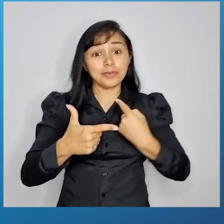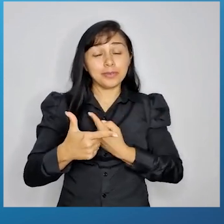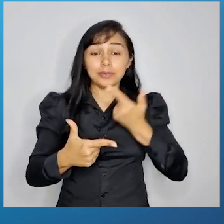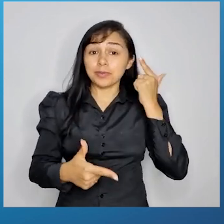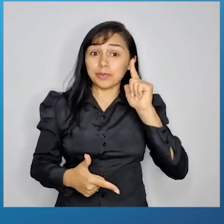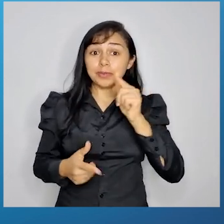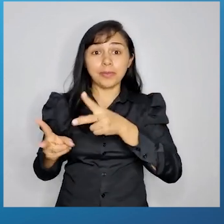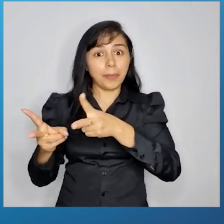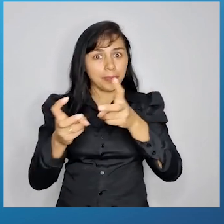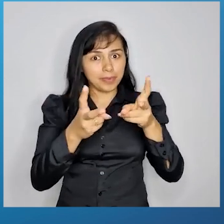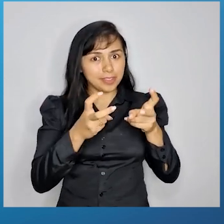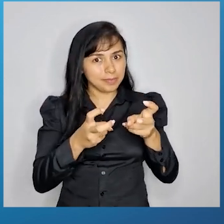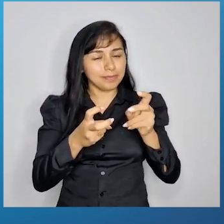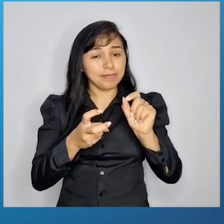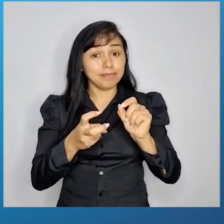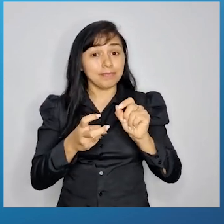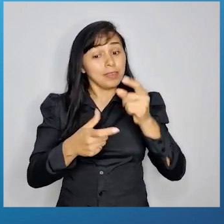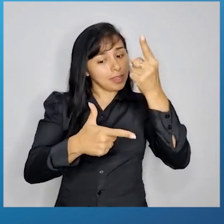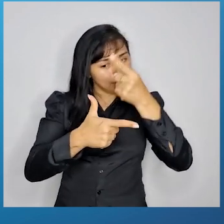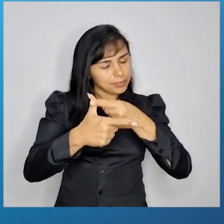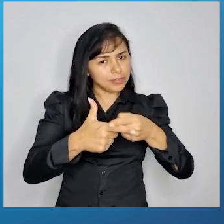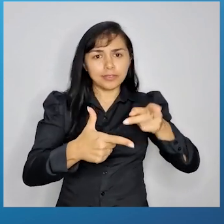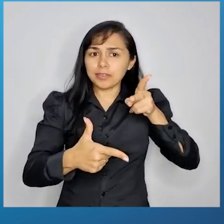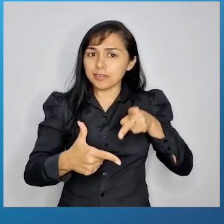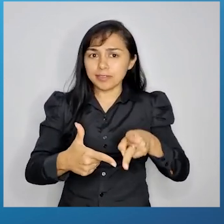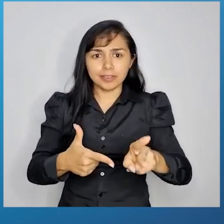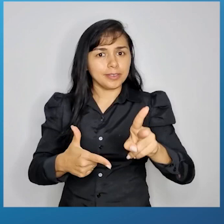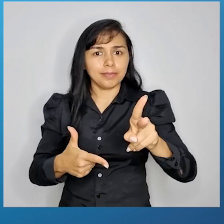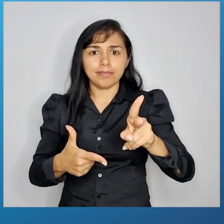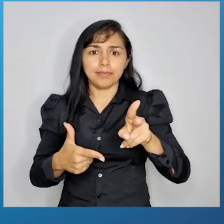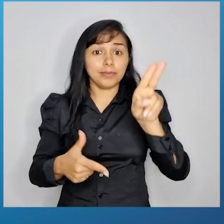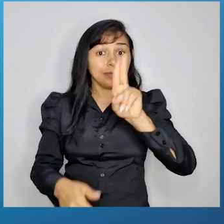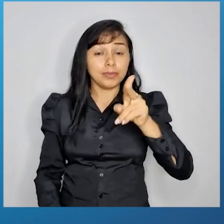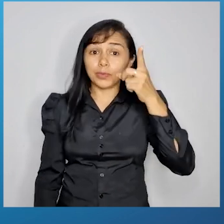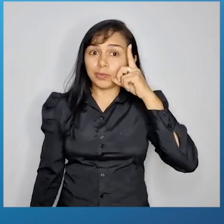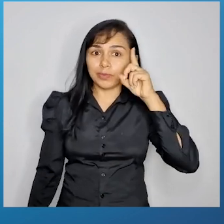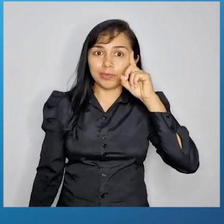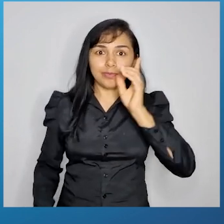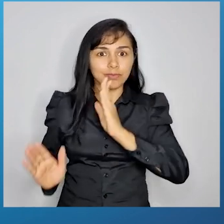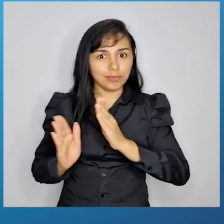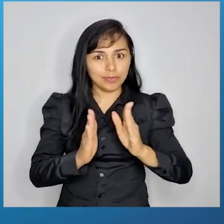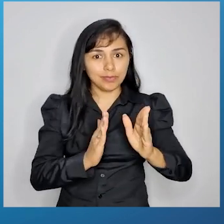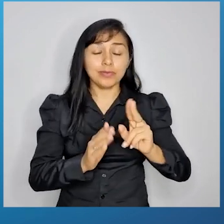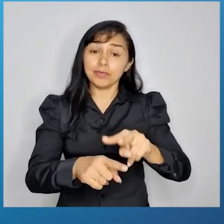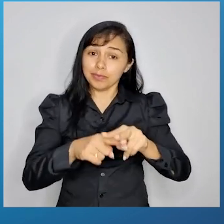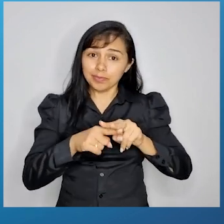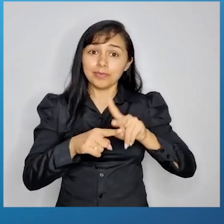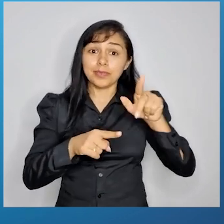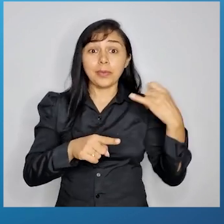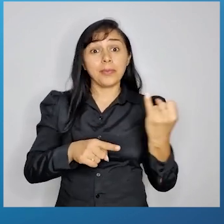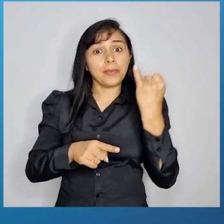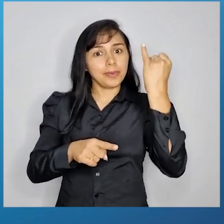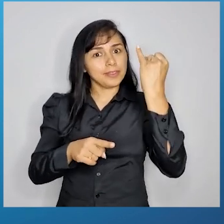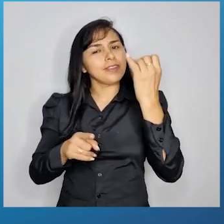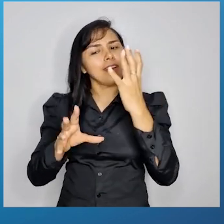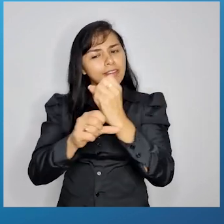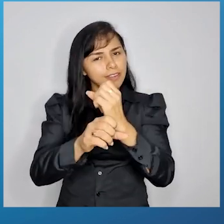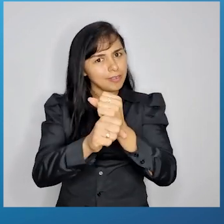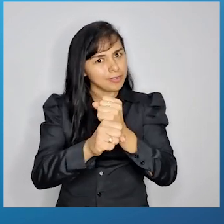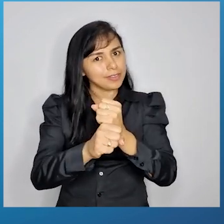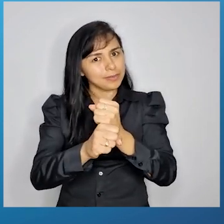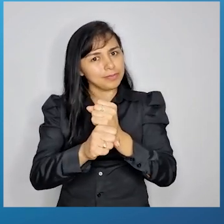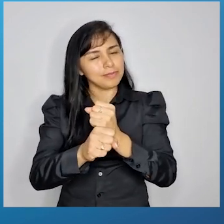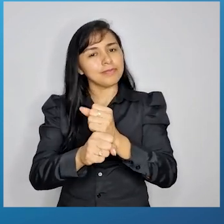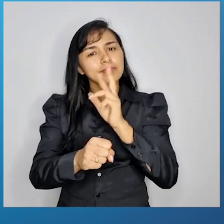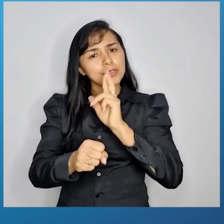perceber como ela está presente no nosso dia a dia. É por isso que nós precisamos saber resolver as